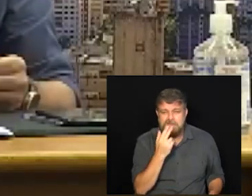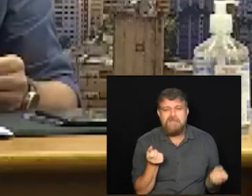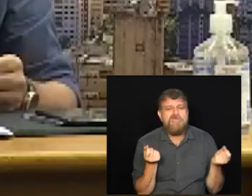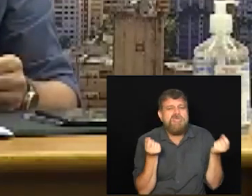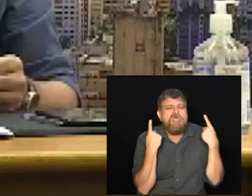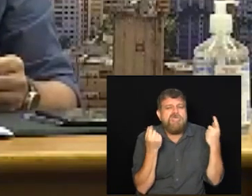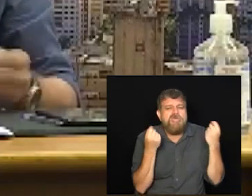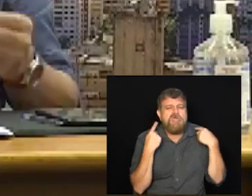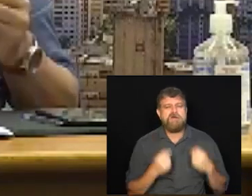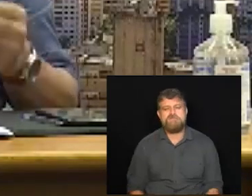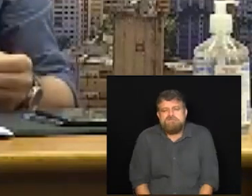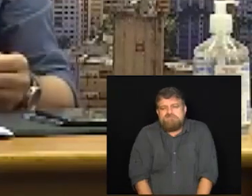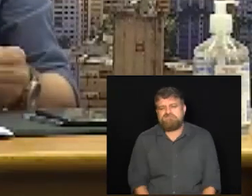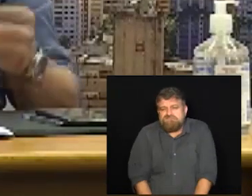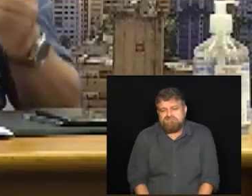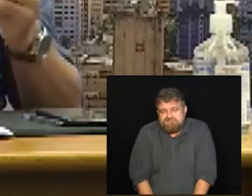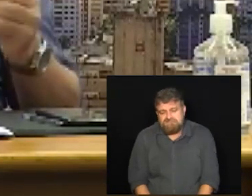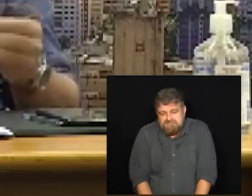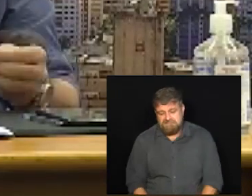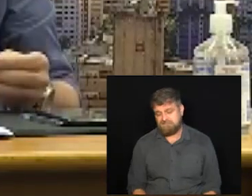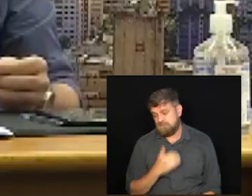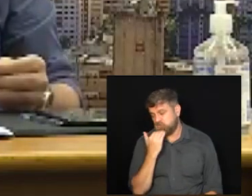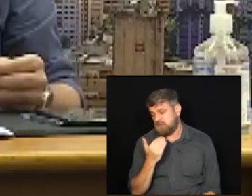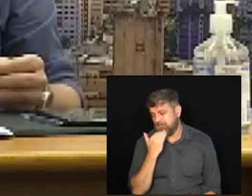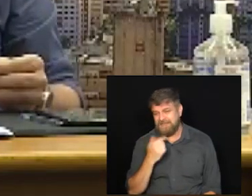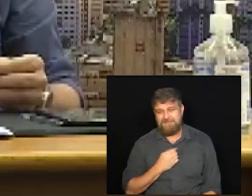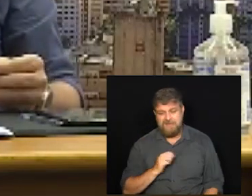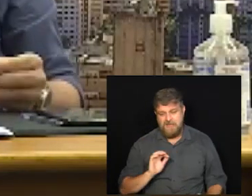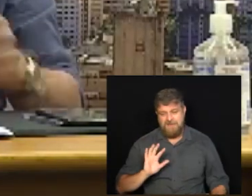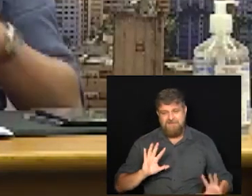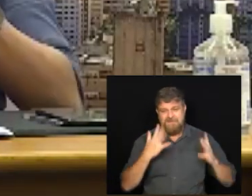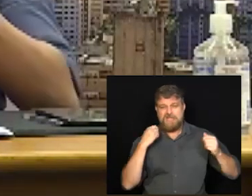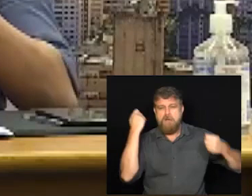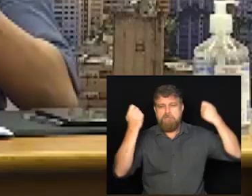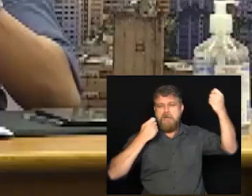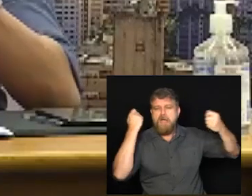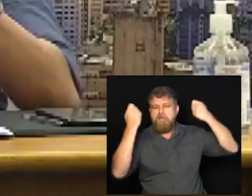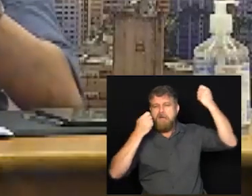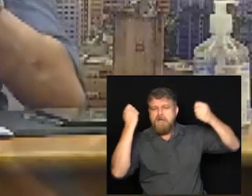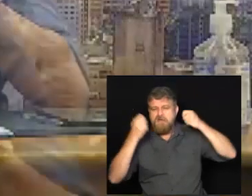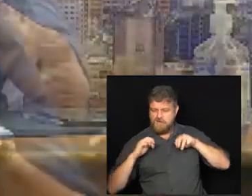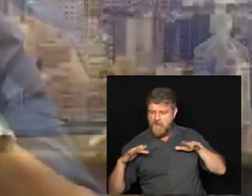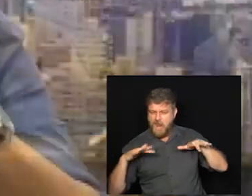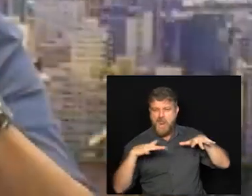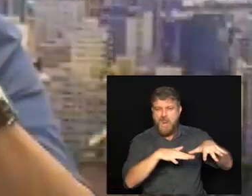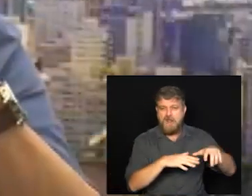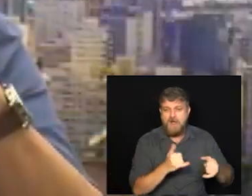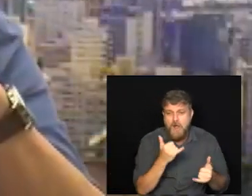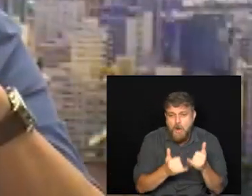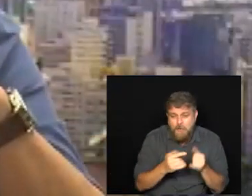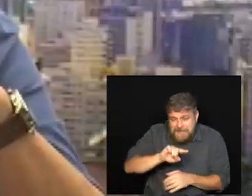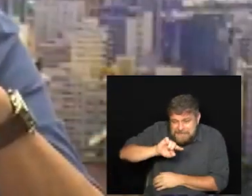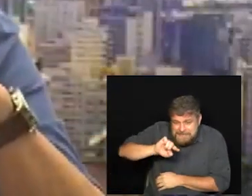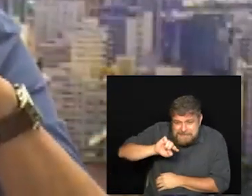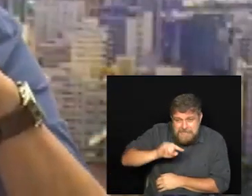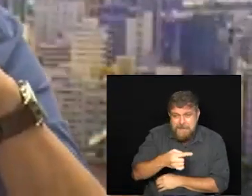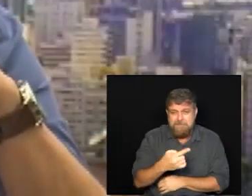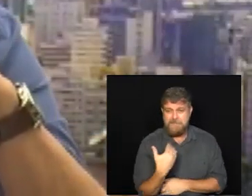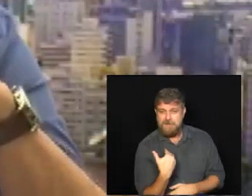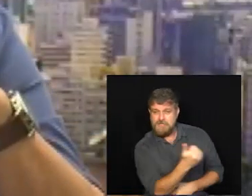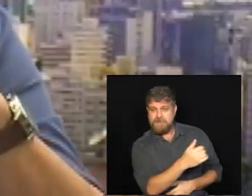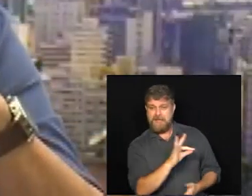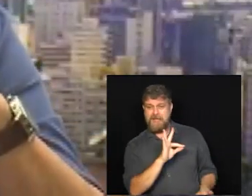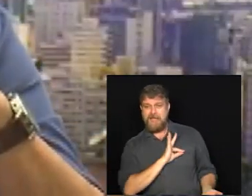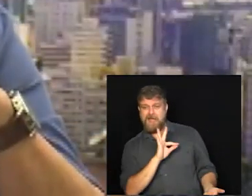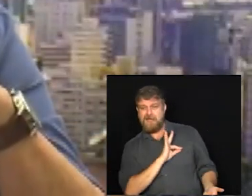toma cuidado. Essa parcela faz festa clandestina. Essas 800, quase 1.000 ocorrências